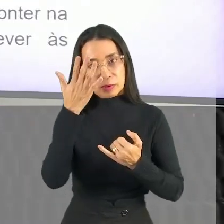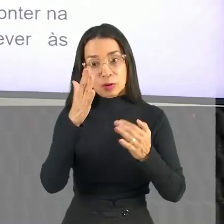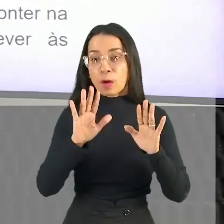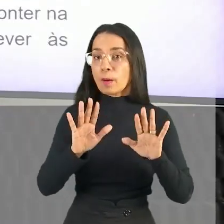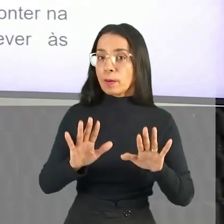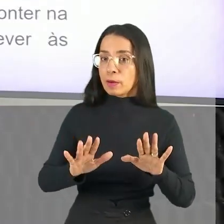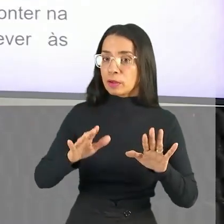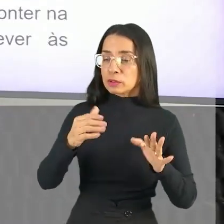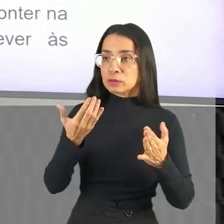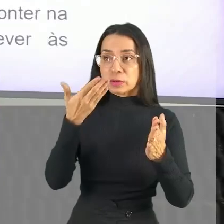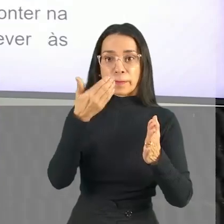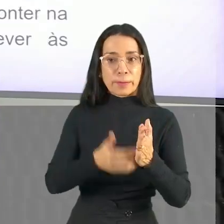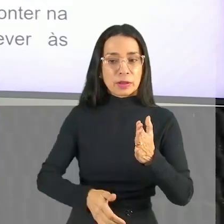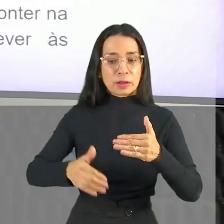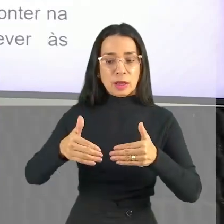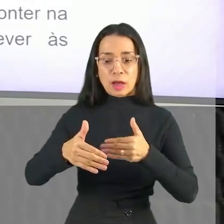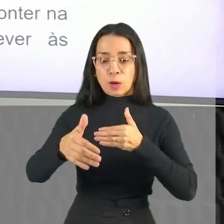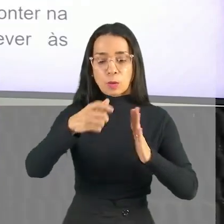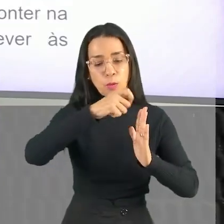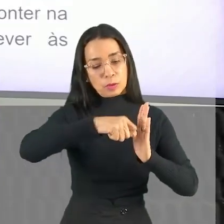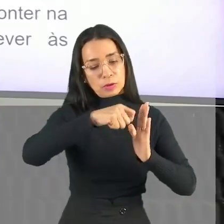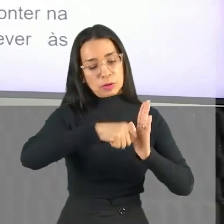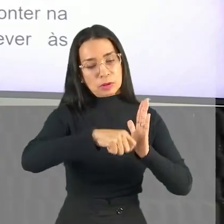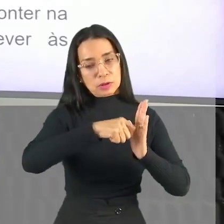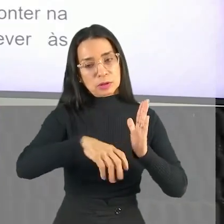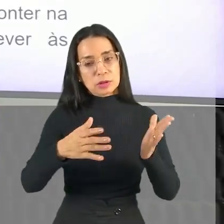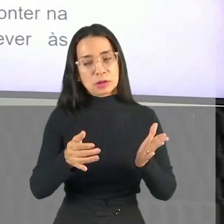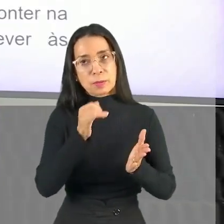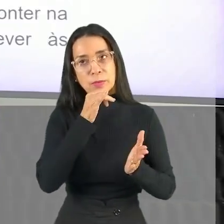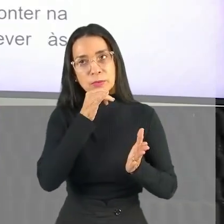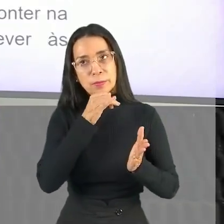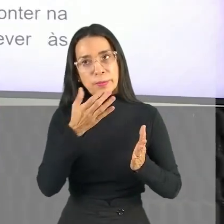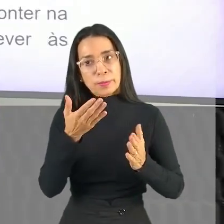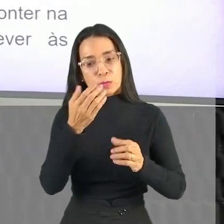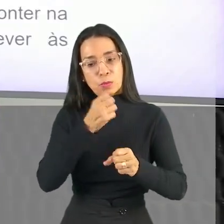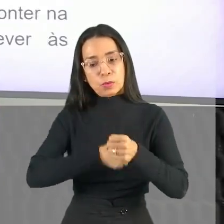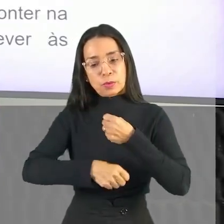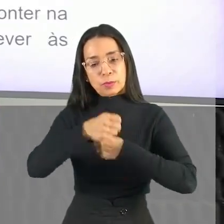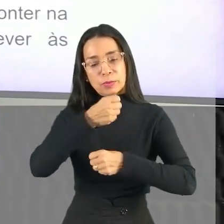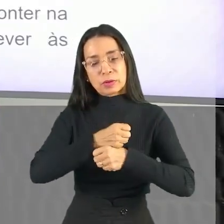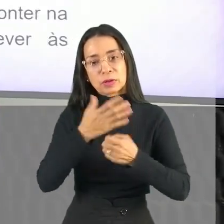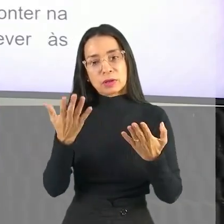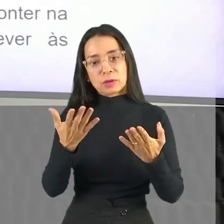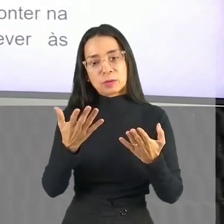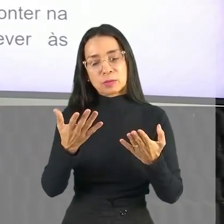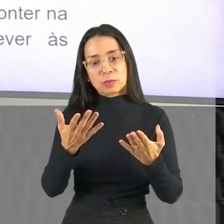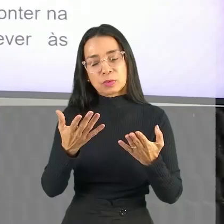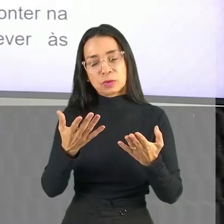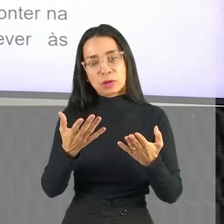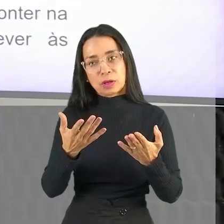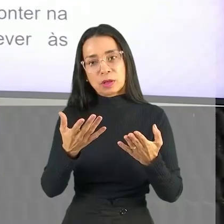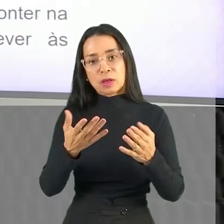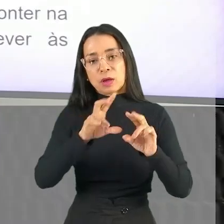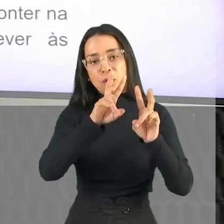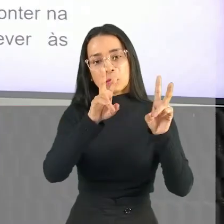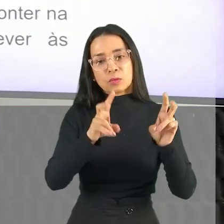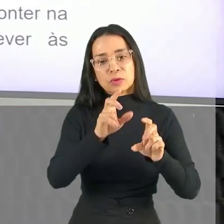sua abordagem. Por exemplo, no ano passado, o tema que foi sobre o desafio do enfrentamento